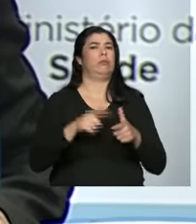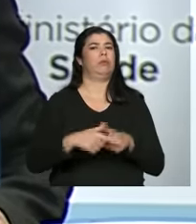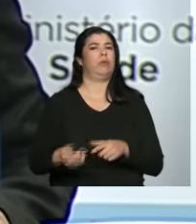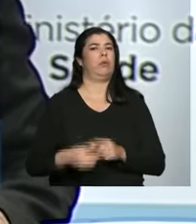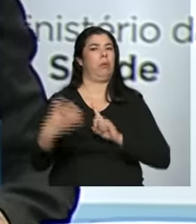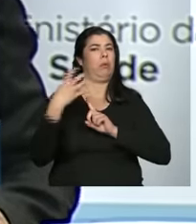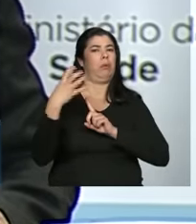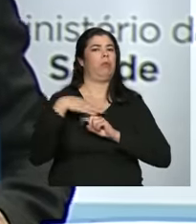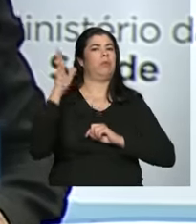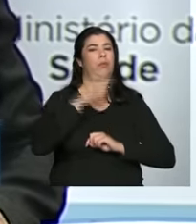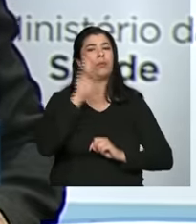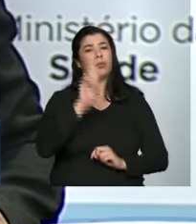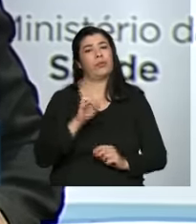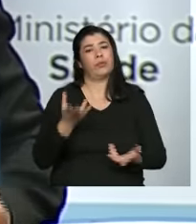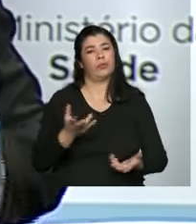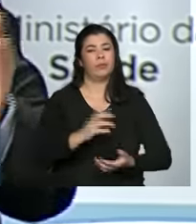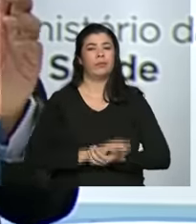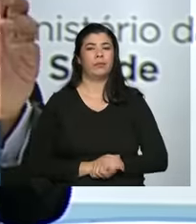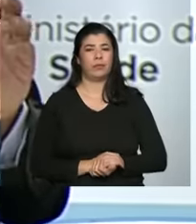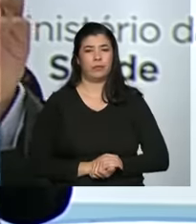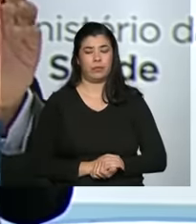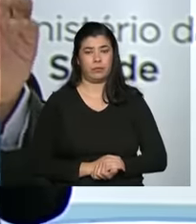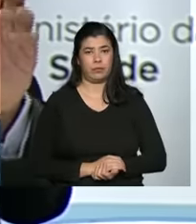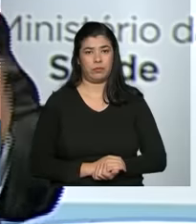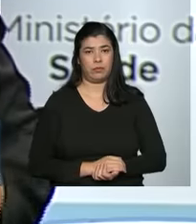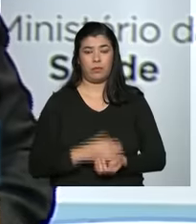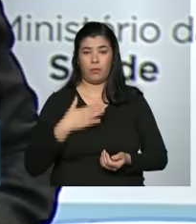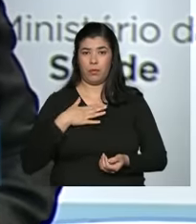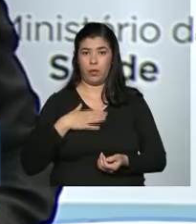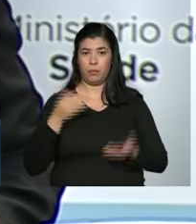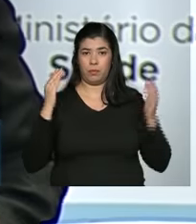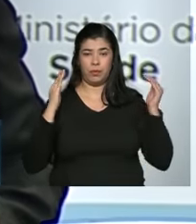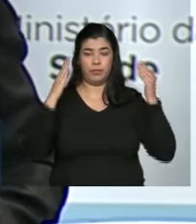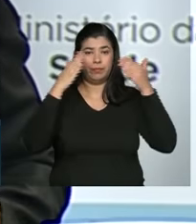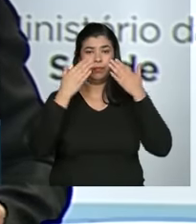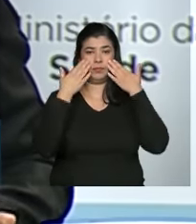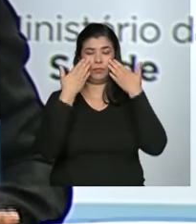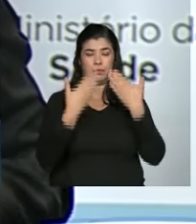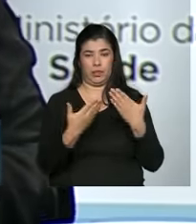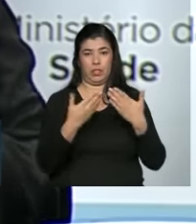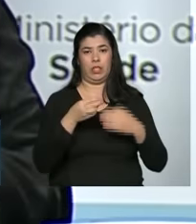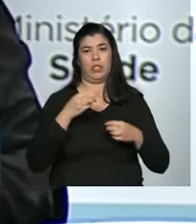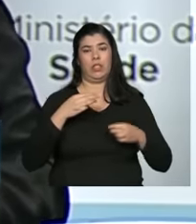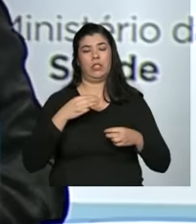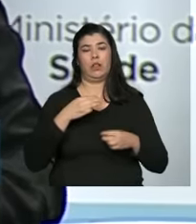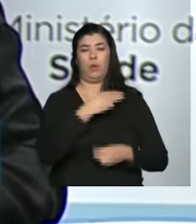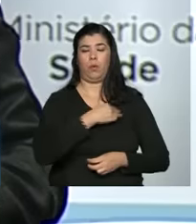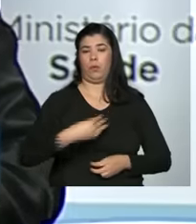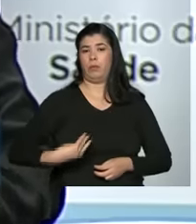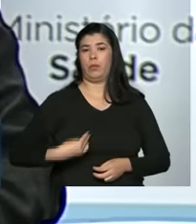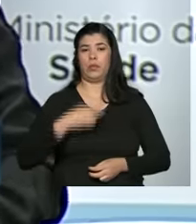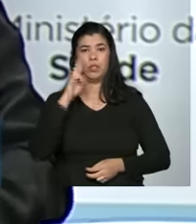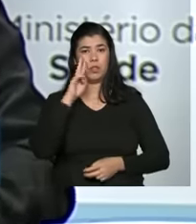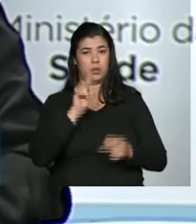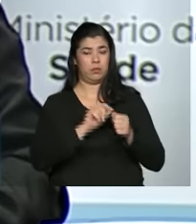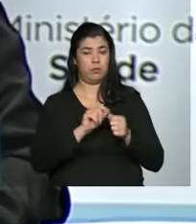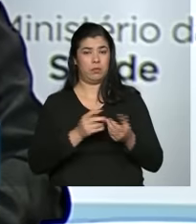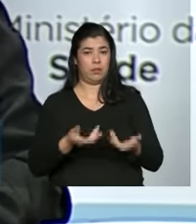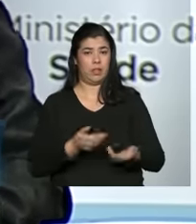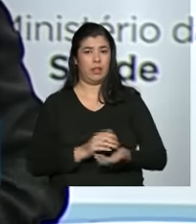sofrimento eu chamaria a atenção para a a apresentação que o ministro acabou de fazer para vocês verificarem que